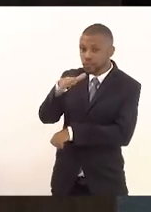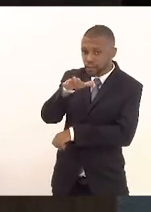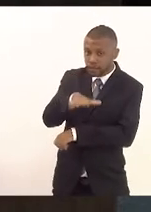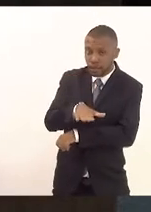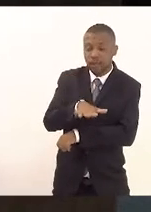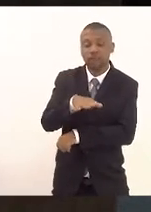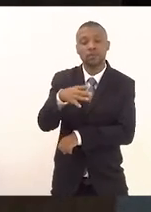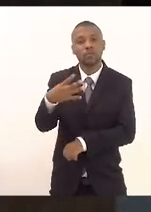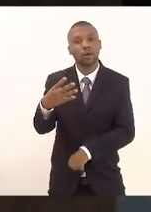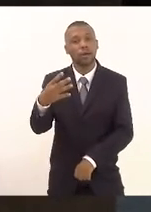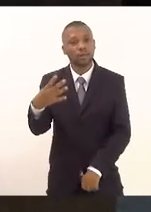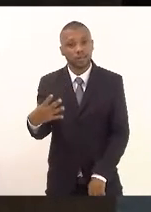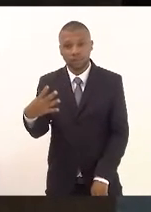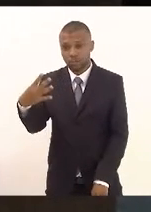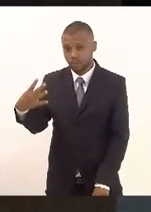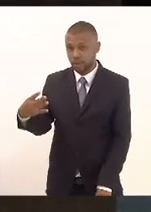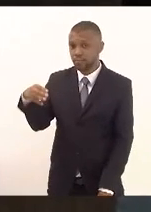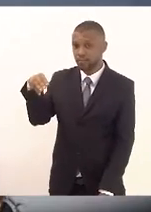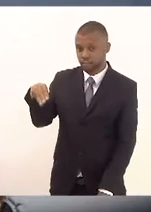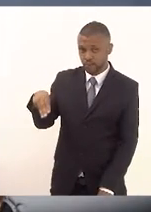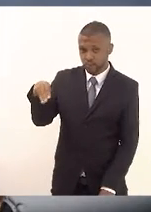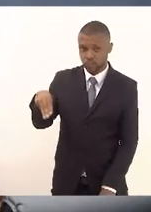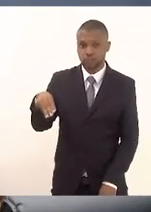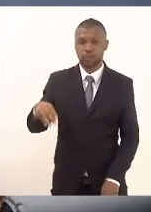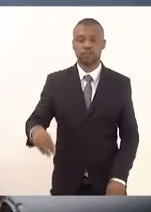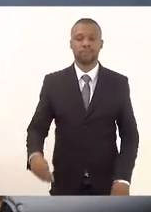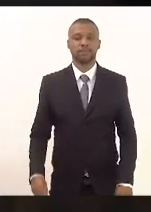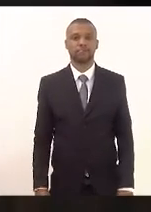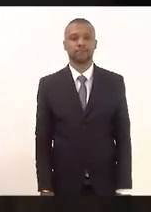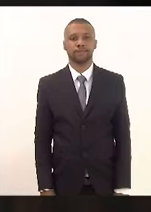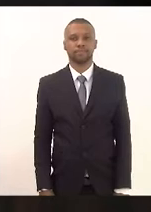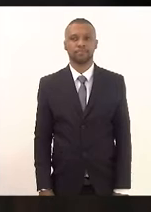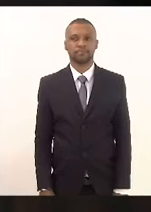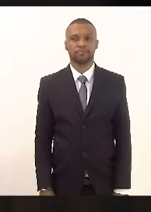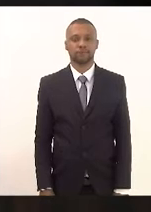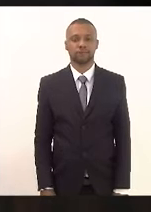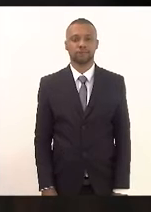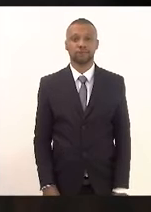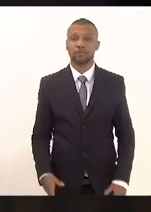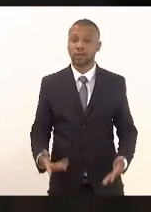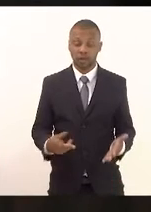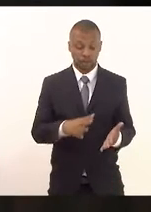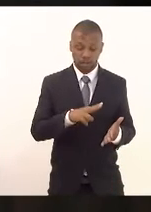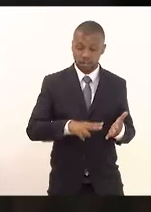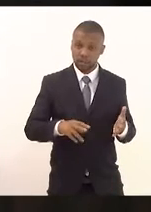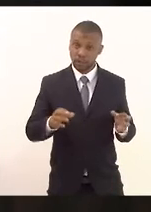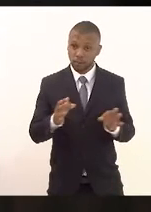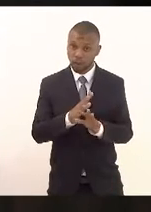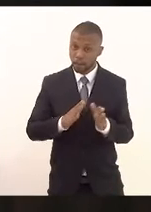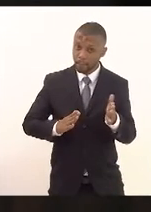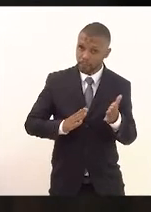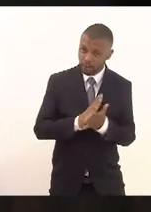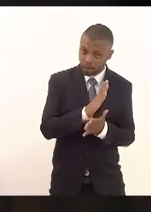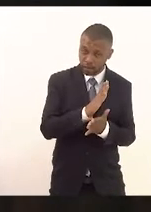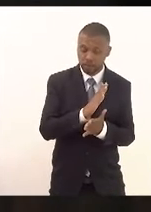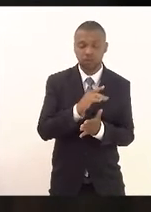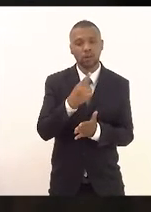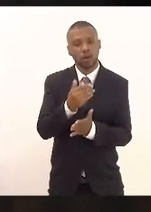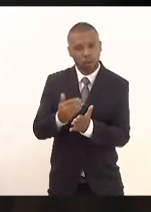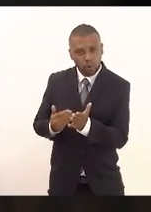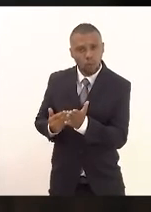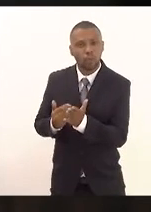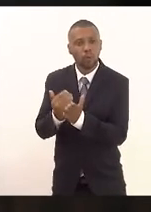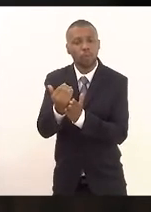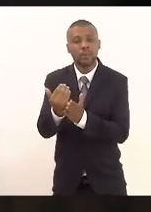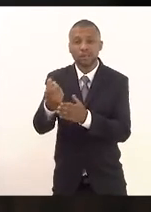e 44 minutos linda e aprovada a ata para o céu expediente